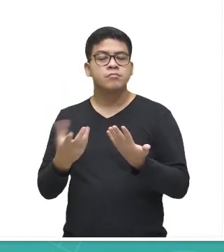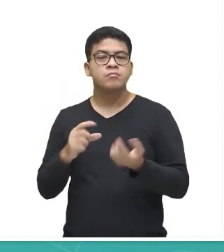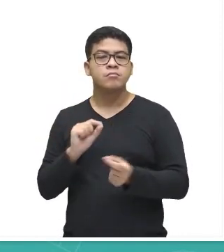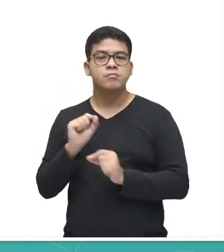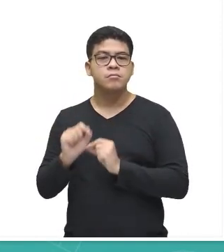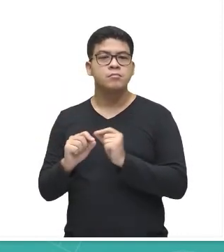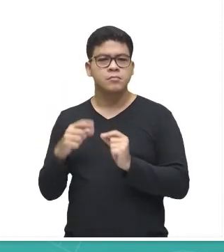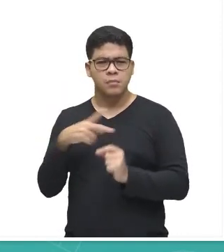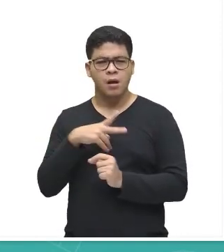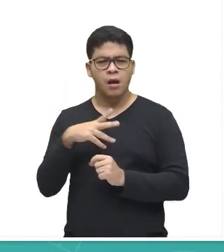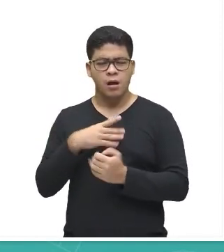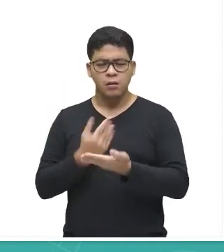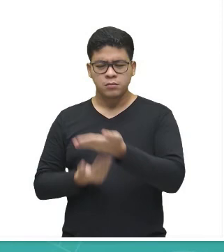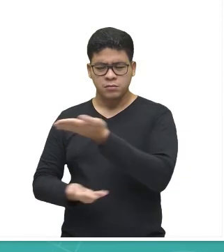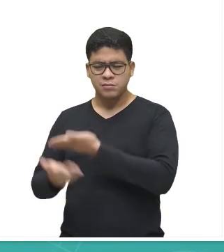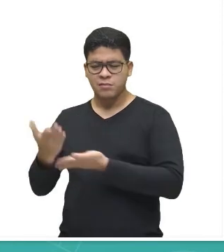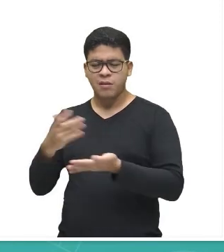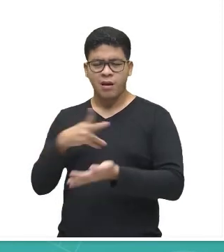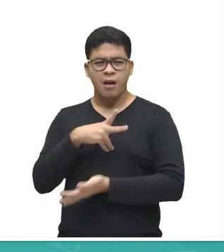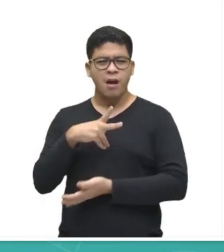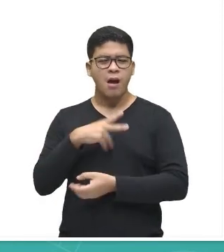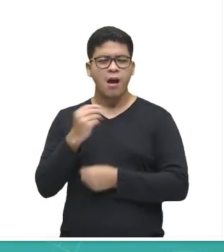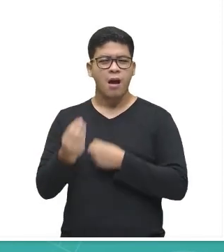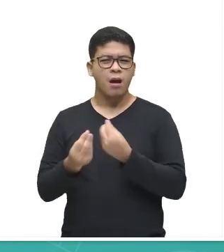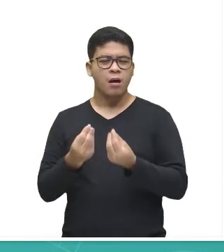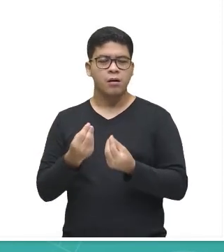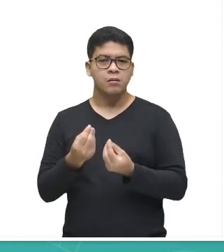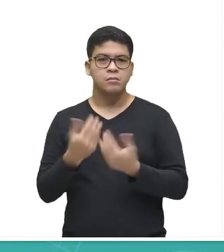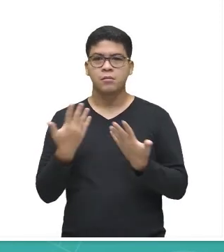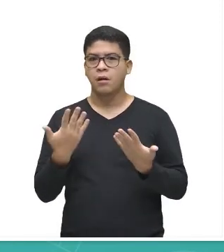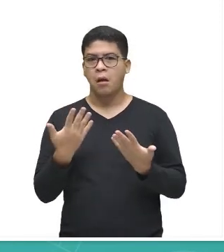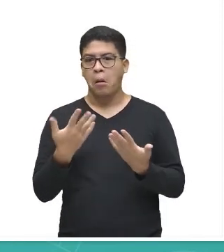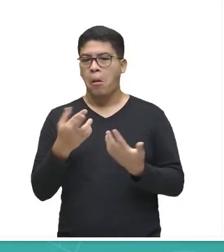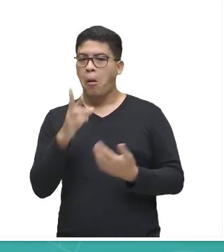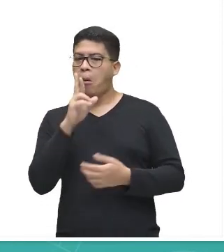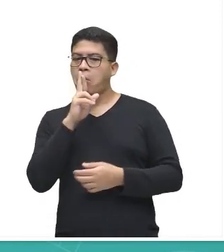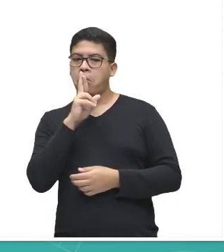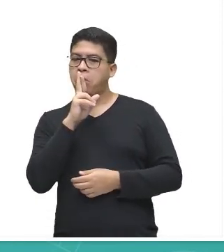seus pais, se eles estabelecem alguma tarefa. Ninguém